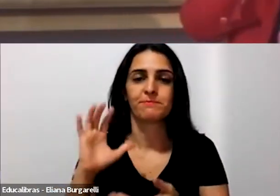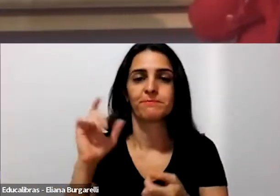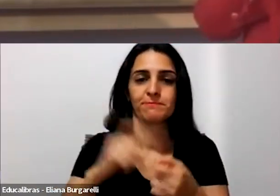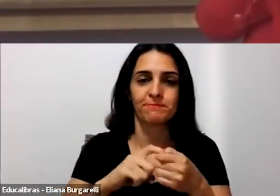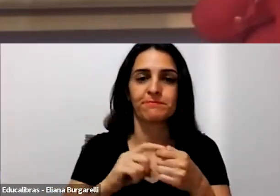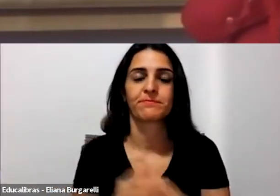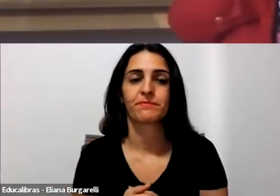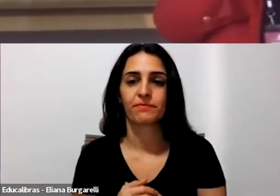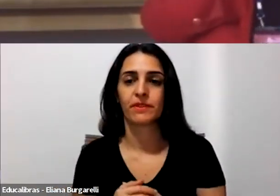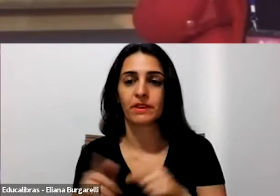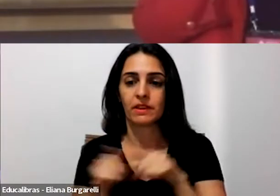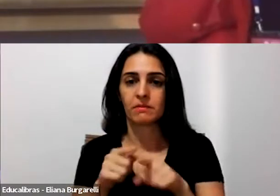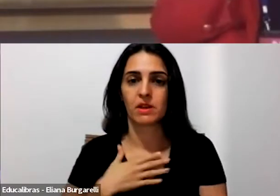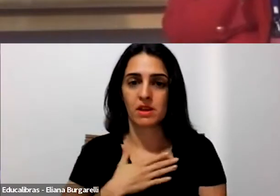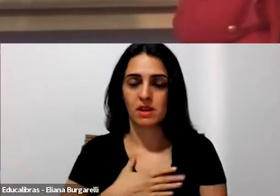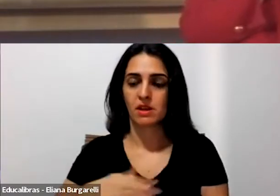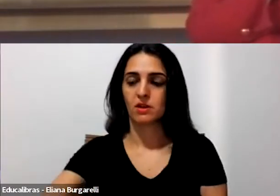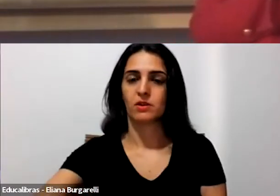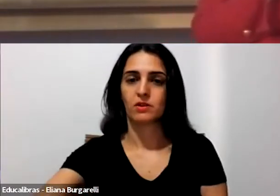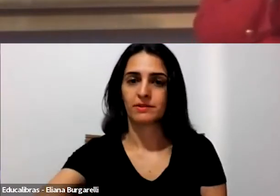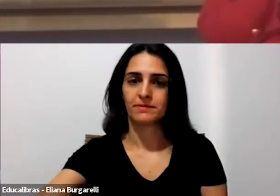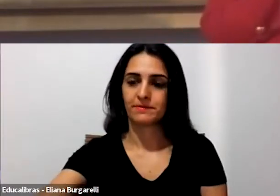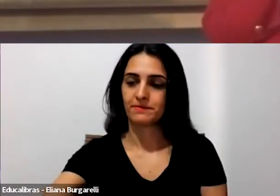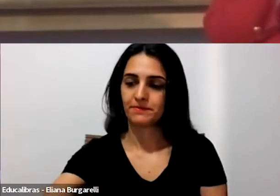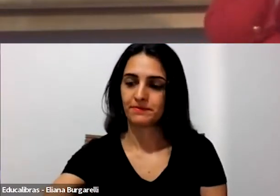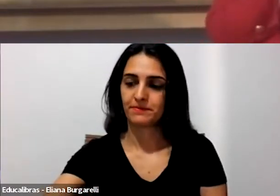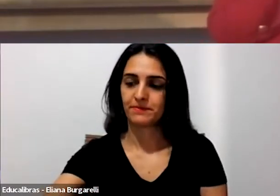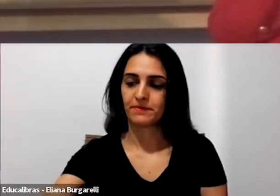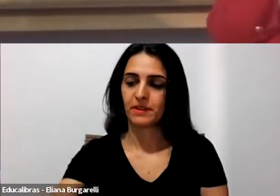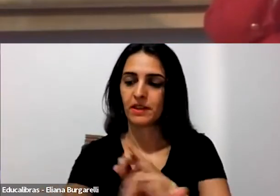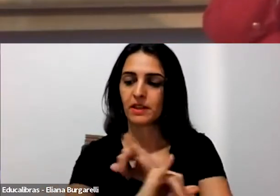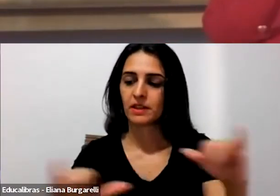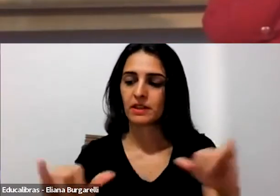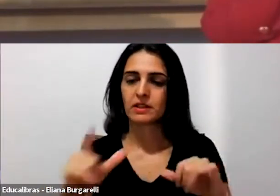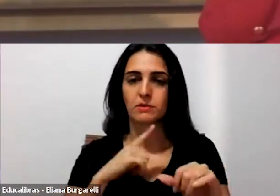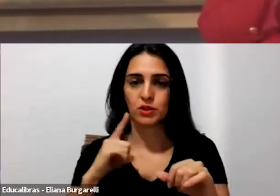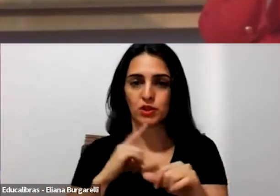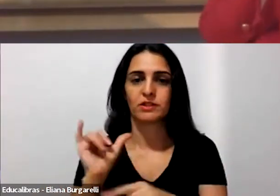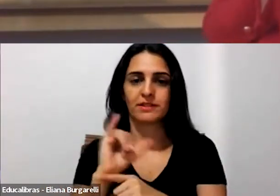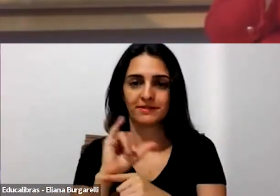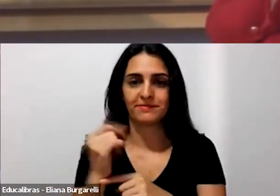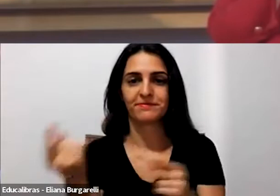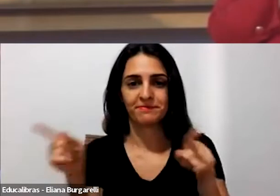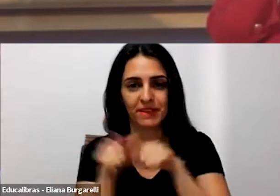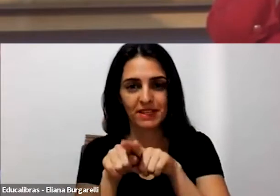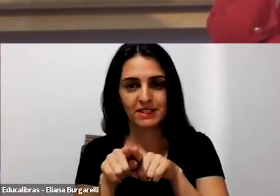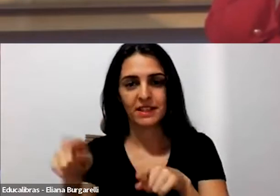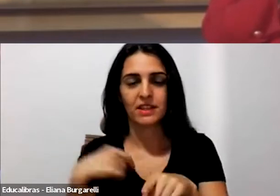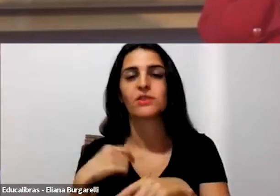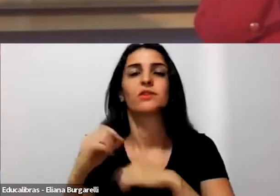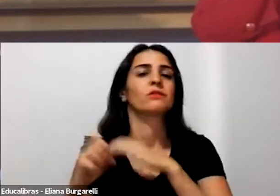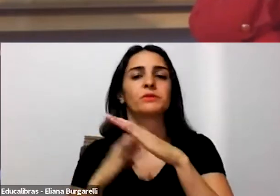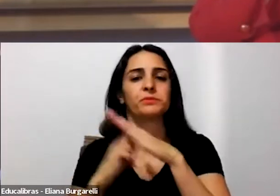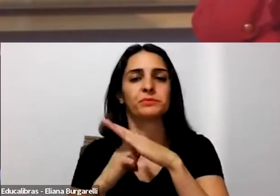Finalmente, nós também gostaríamos de dizer que a conferência está sendo transmitida na Leiden University, graças aos nossos parceiros BASE, The Hague e